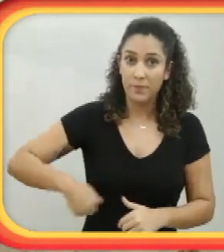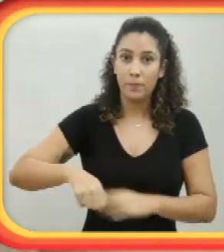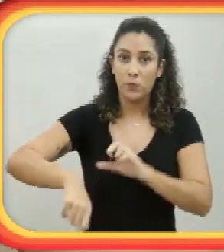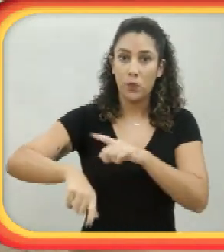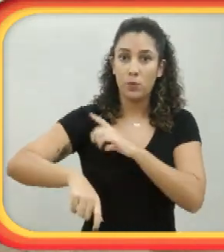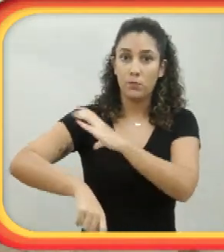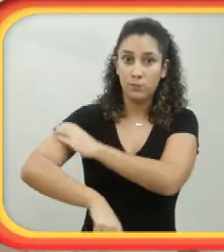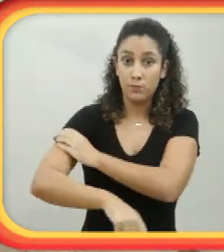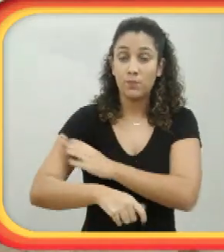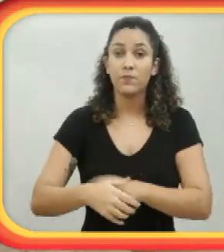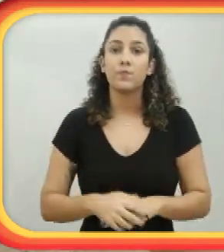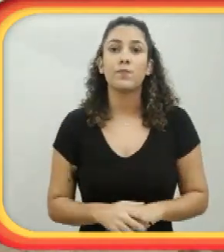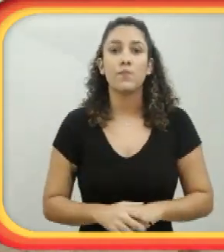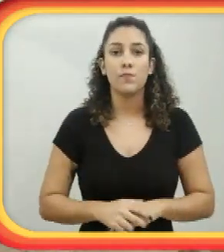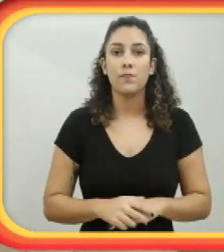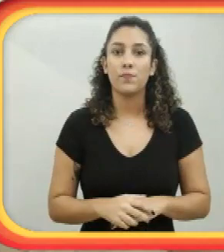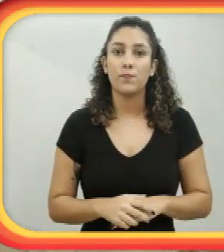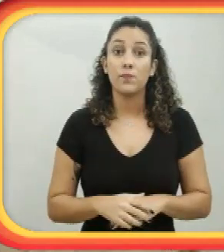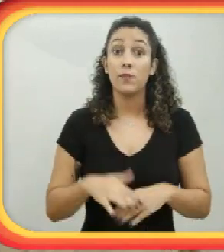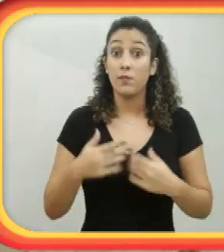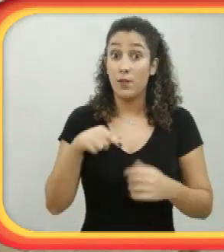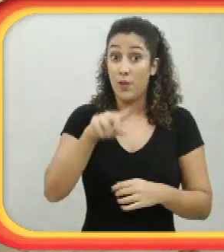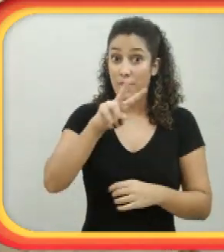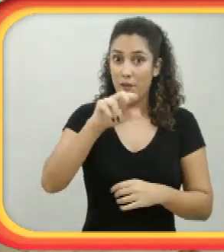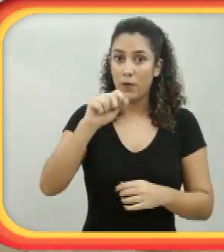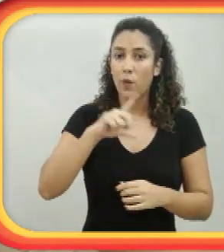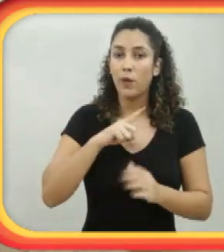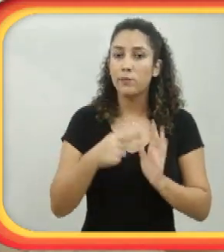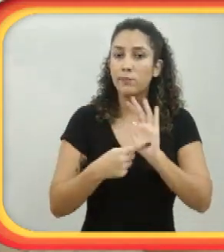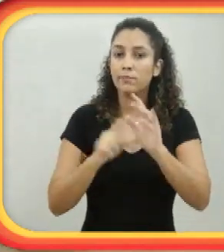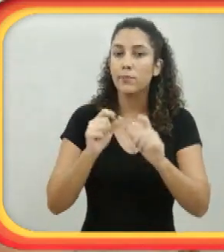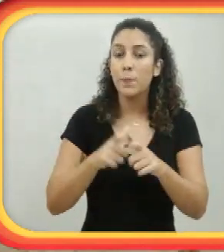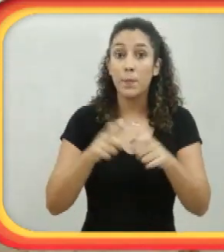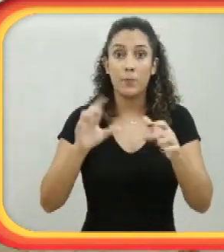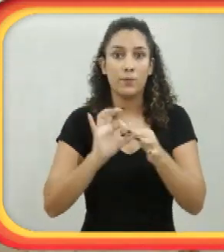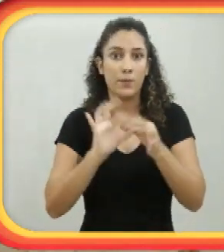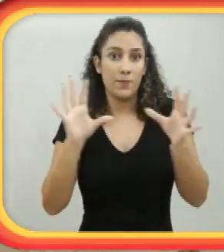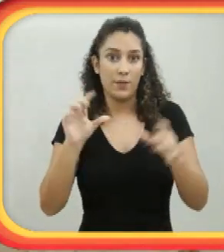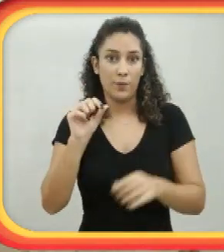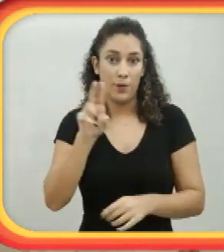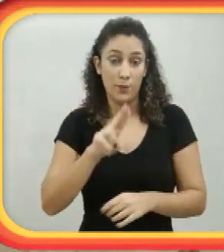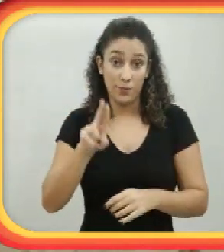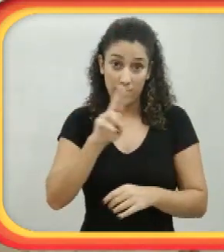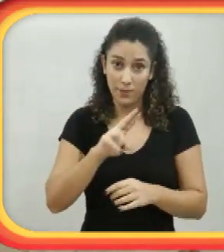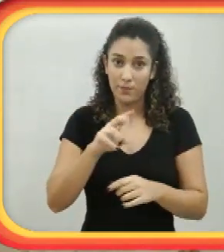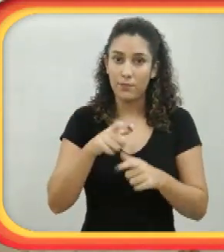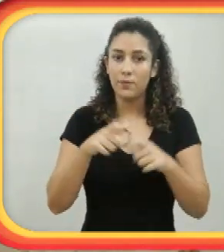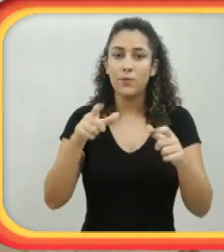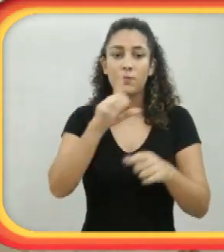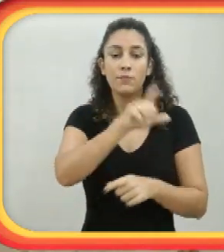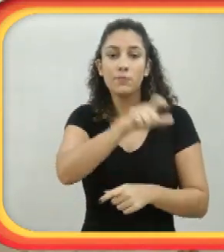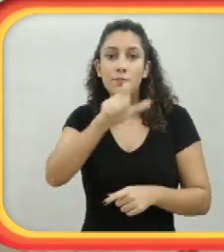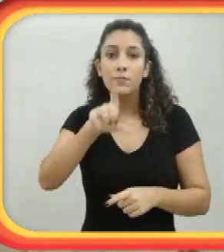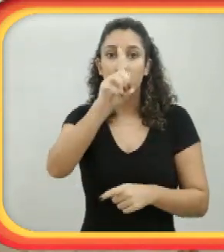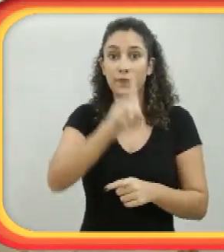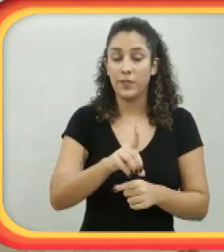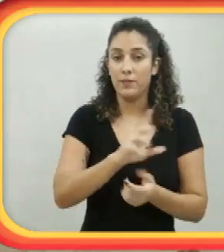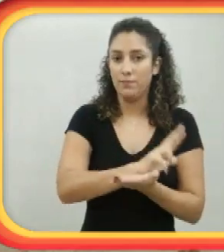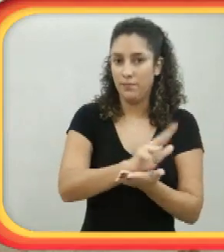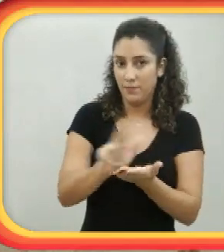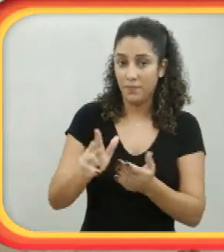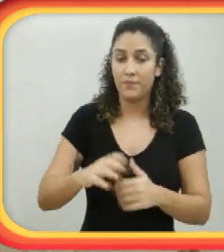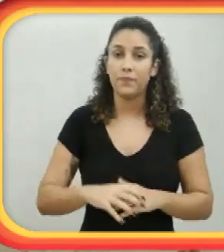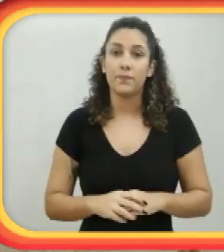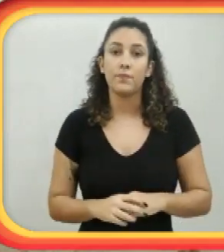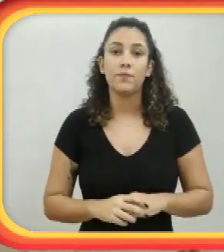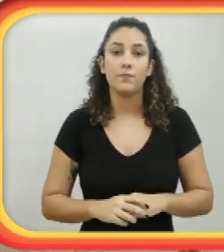colocar a mão no braço do flutuador que a canoa está estável. Então, e o VAA, por ter essa